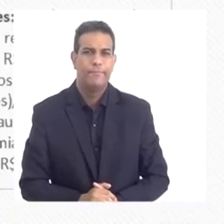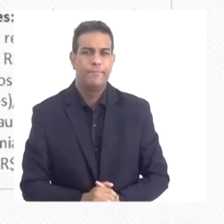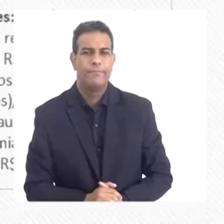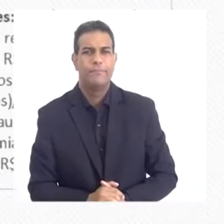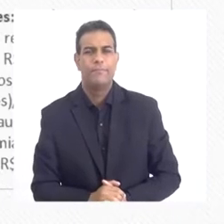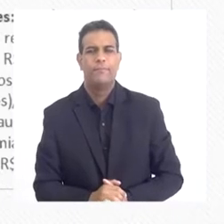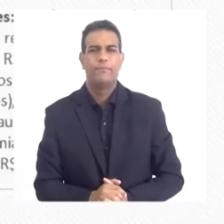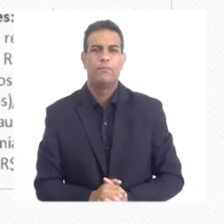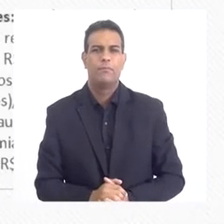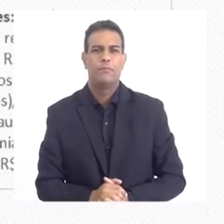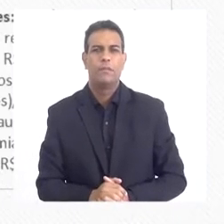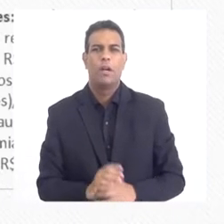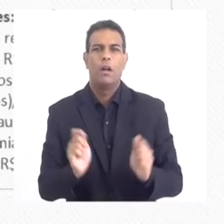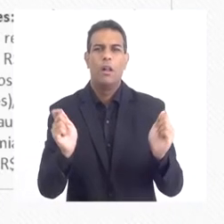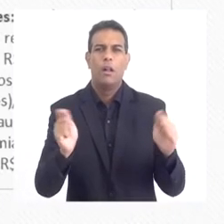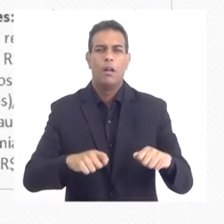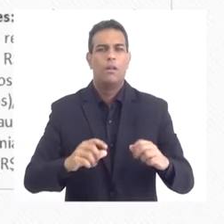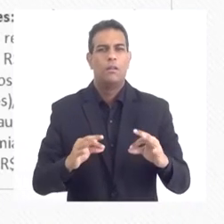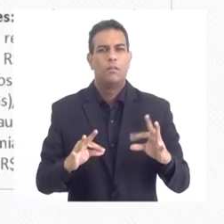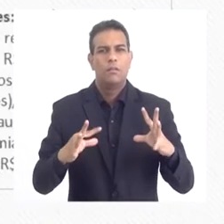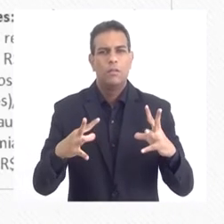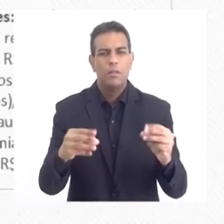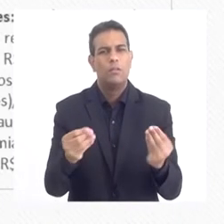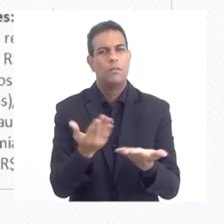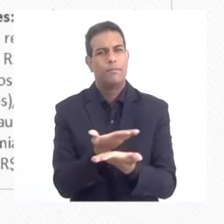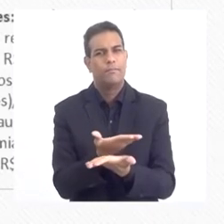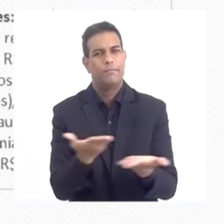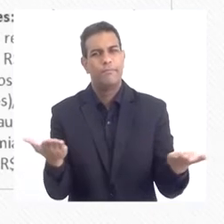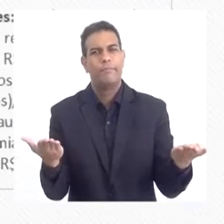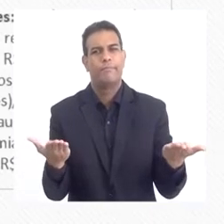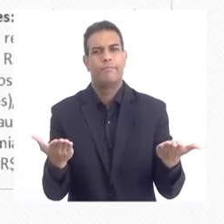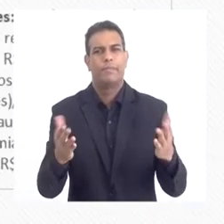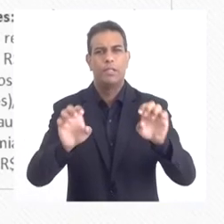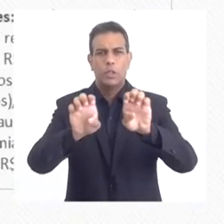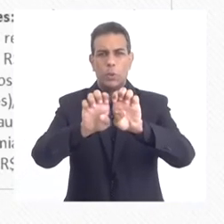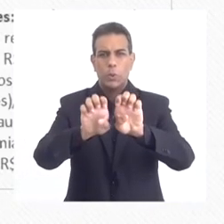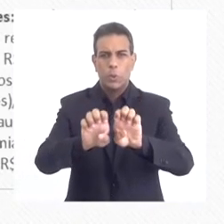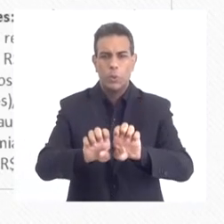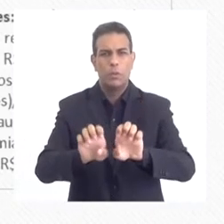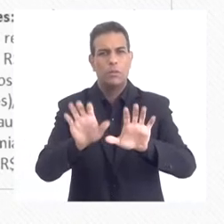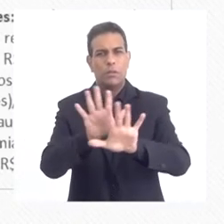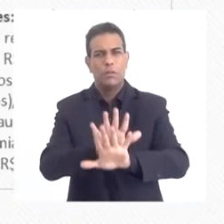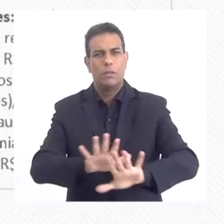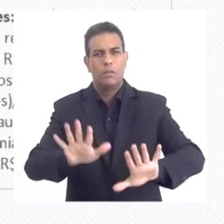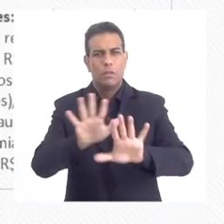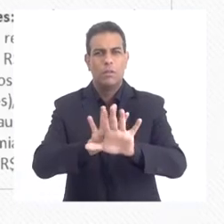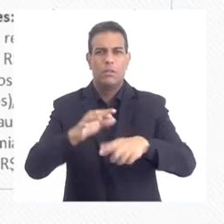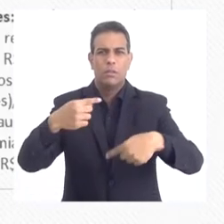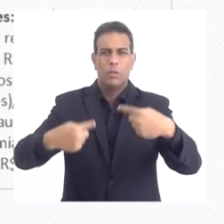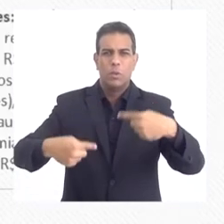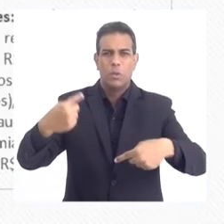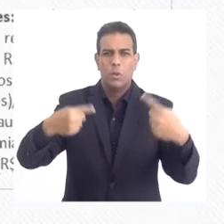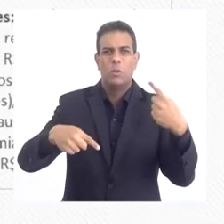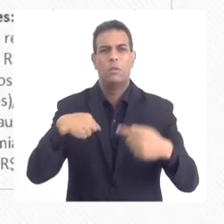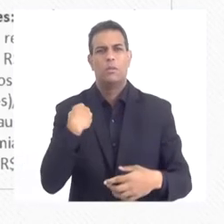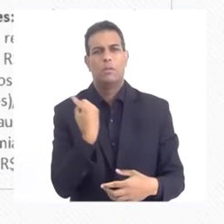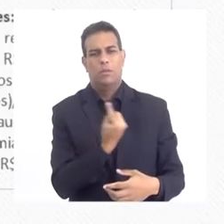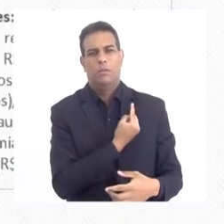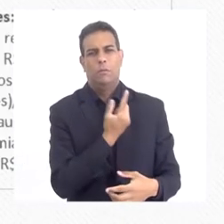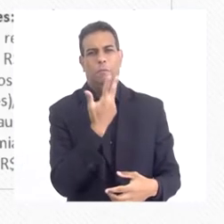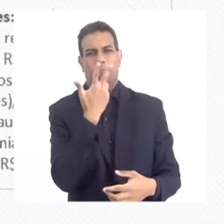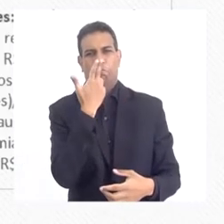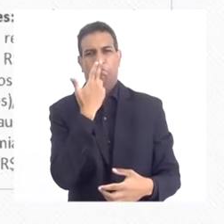era permeava por toda a estrutura econômica, mas tinha alguns setores que a gente tinha percebido